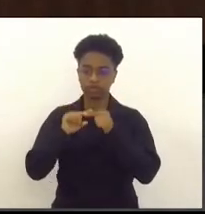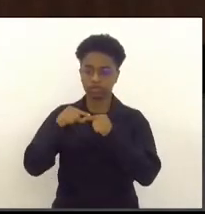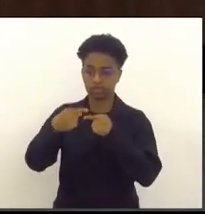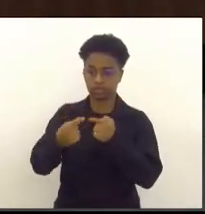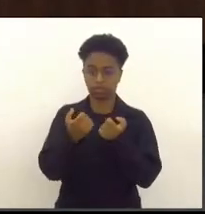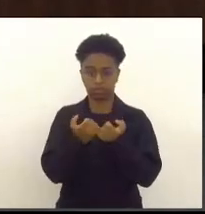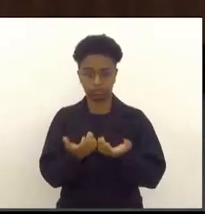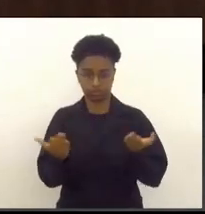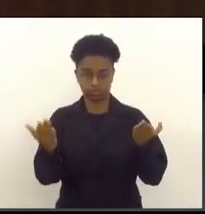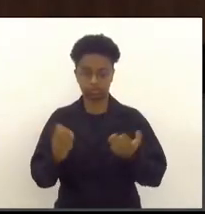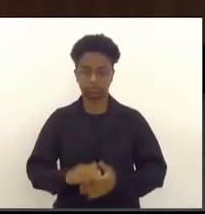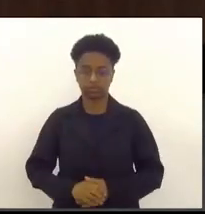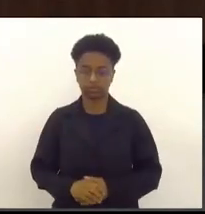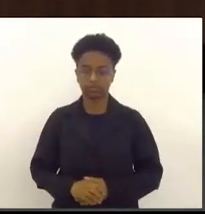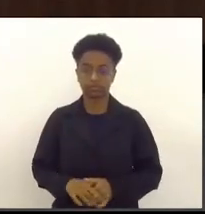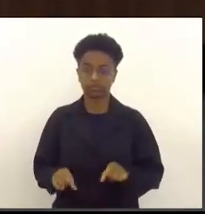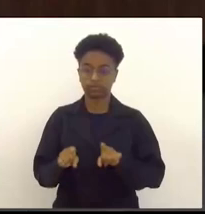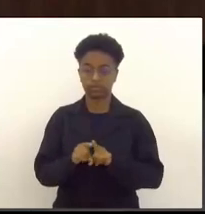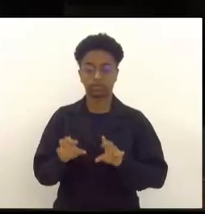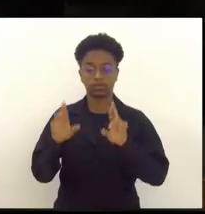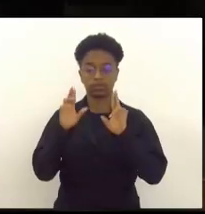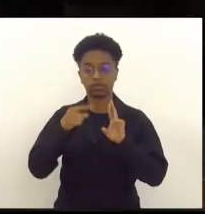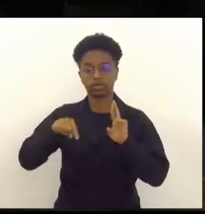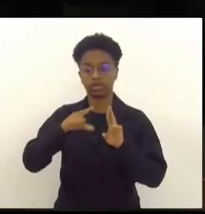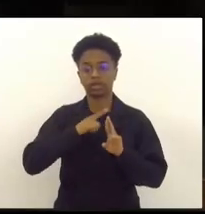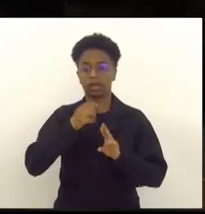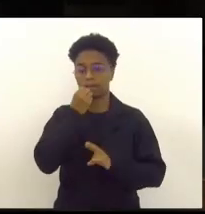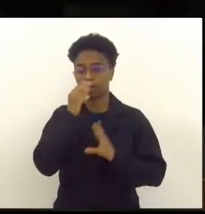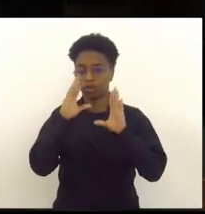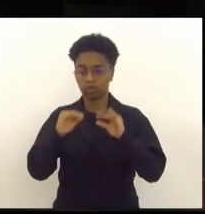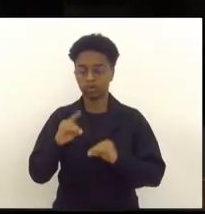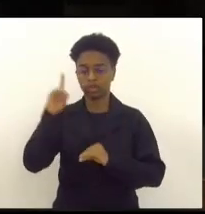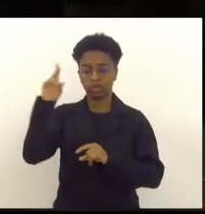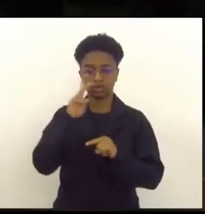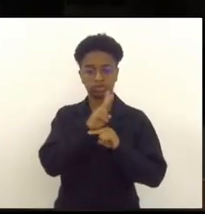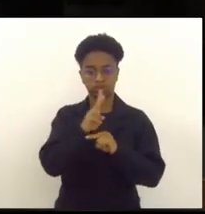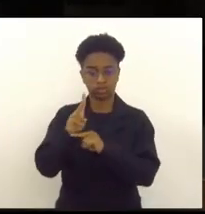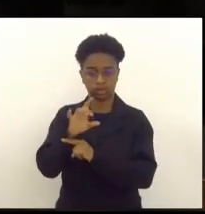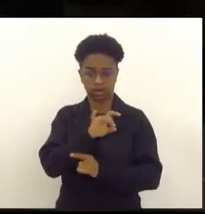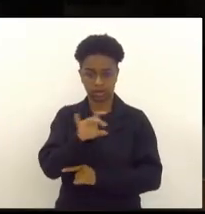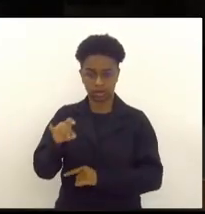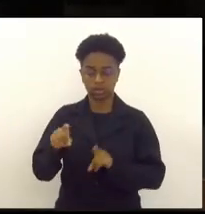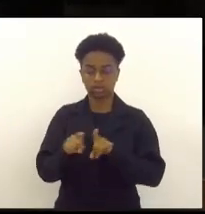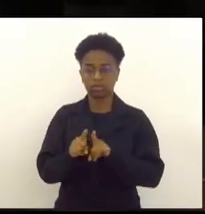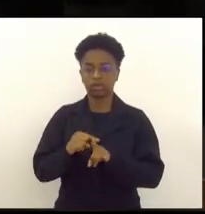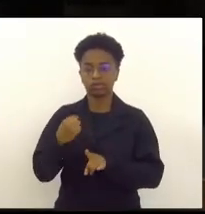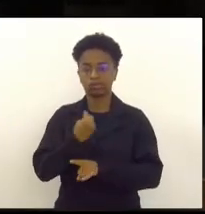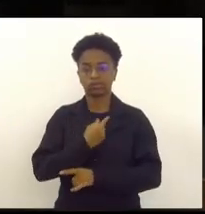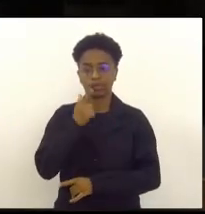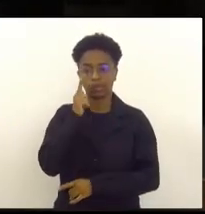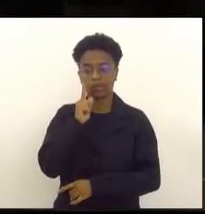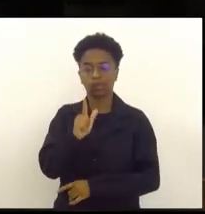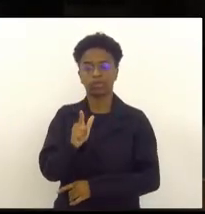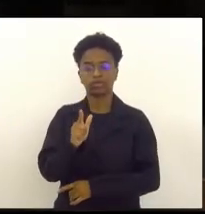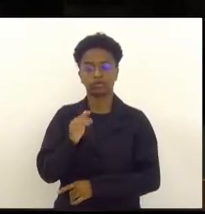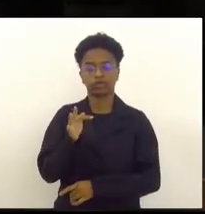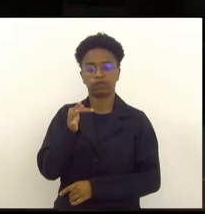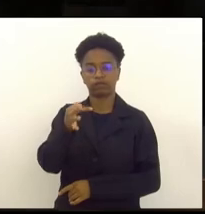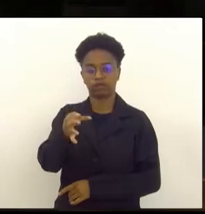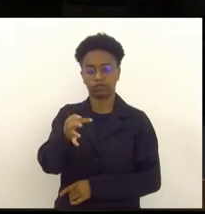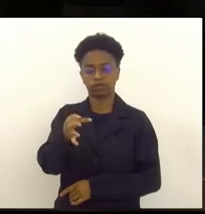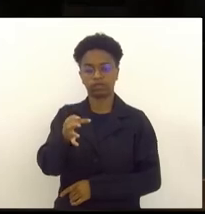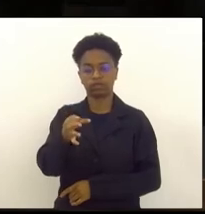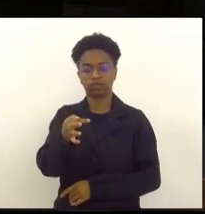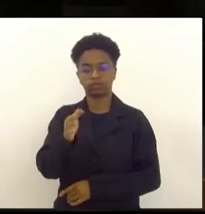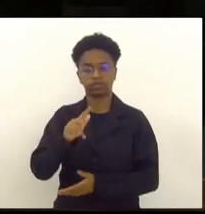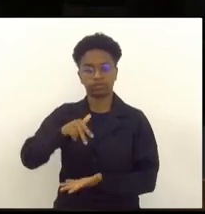galeria e que tenham todos uma boa noite, que Deus nos proteja e que possamos, em breve,